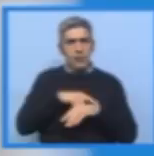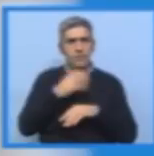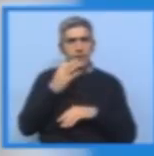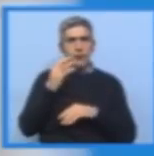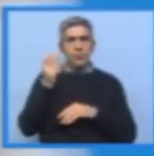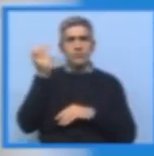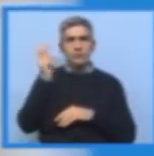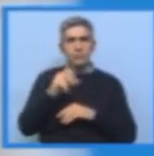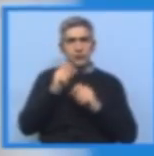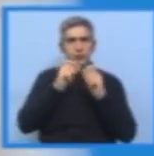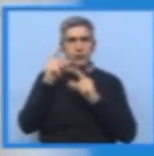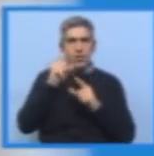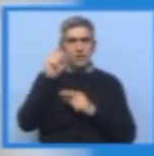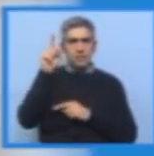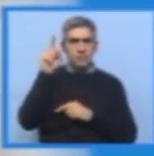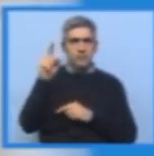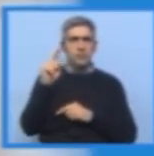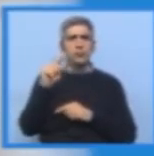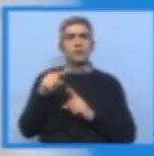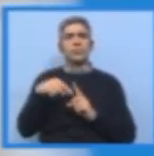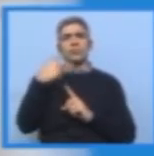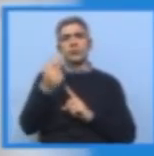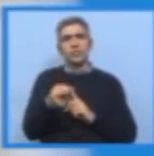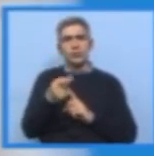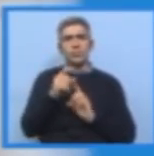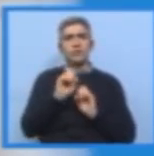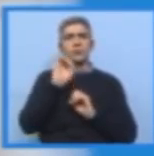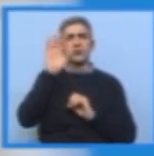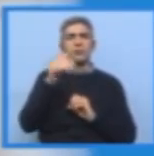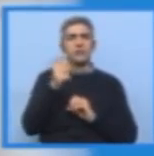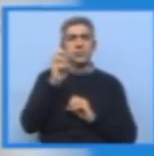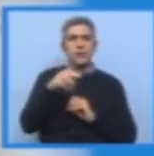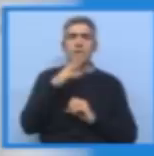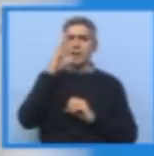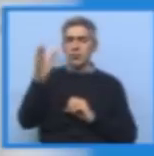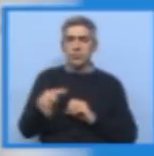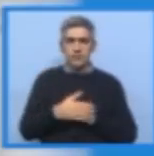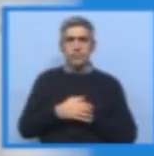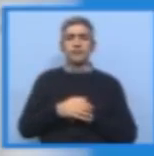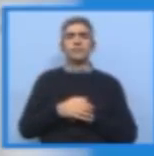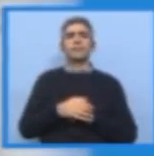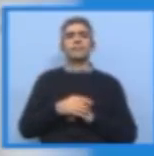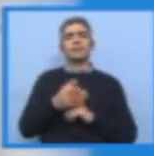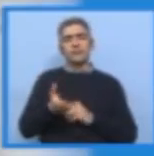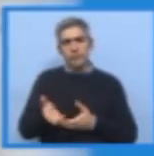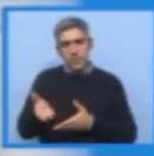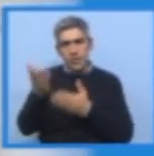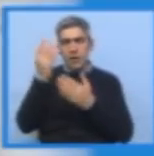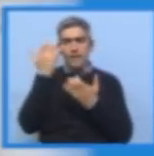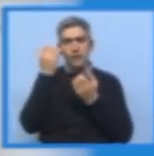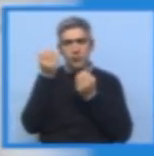tinha aparecido a estrela. Depois enviou-os a Belém e disse-lhes: Ide